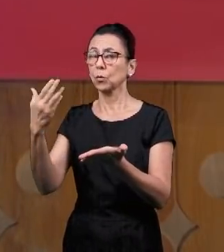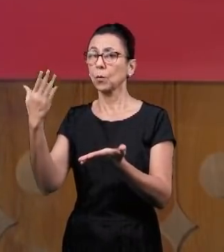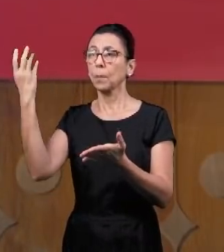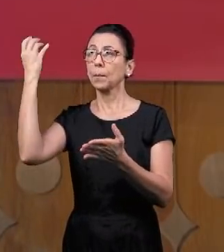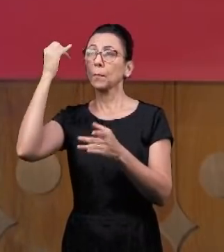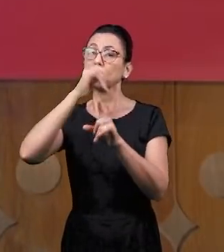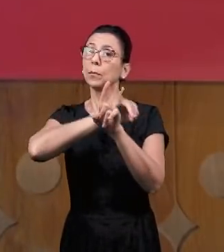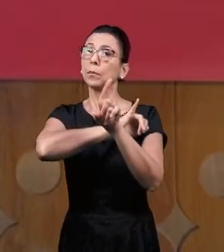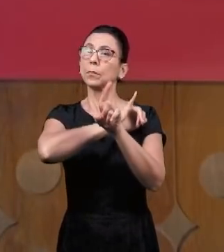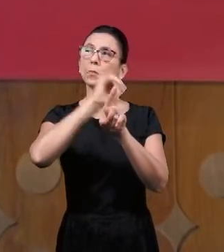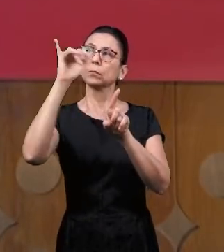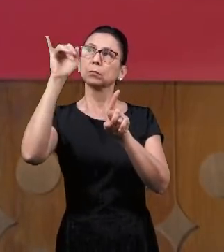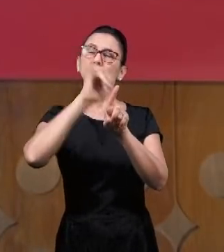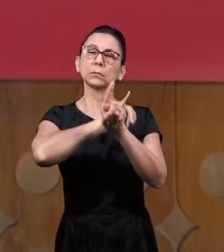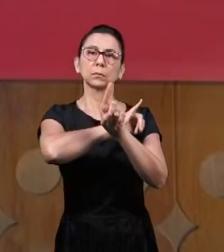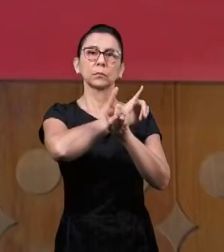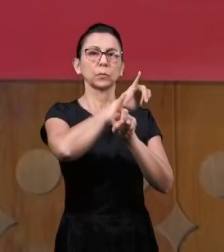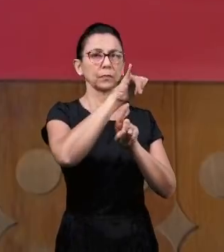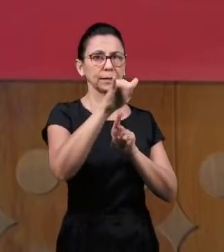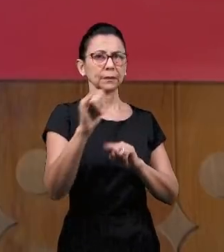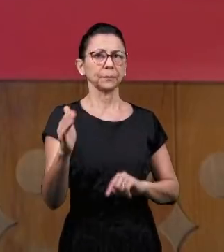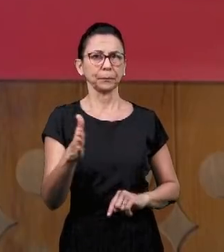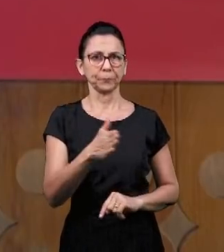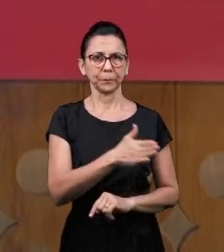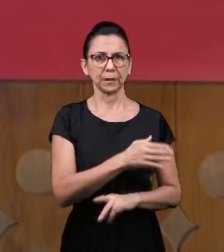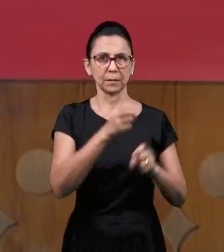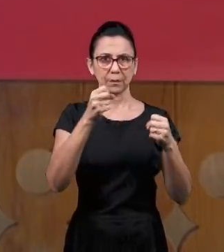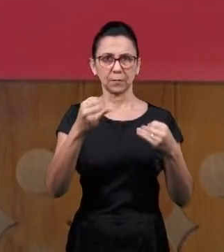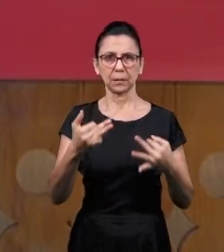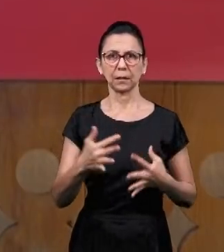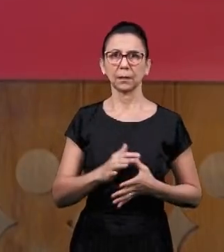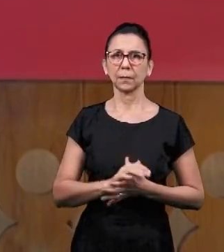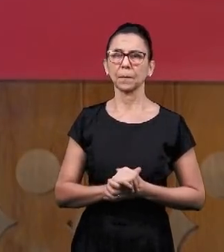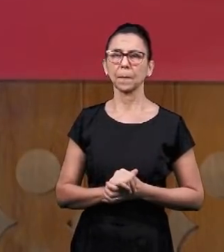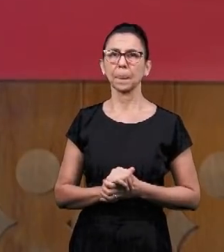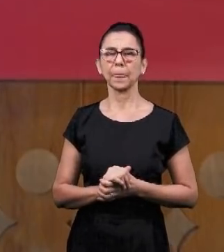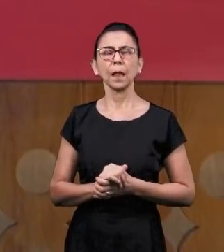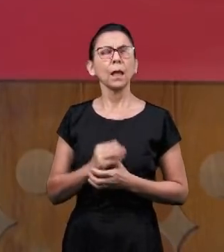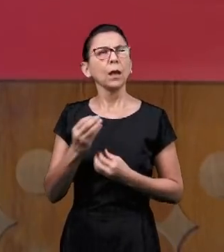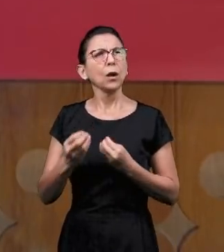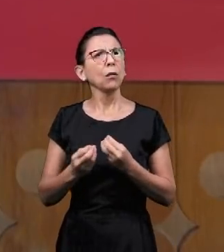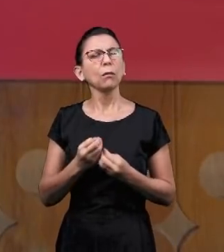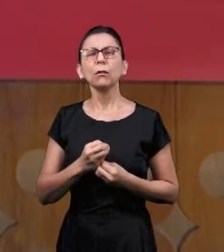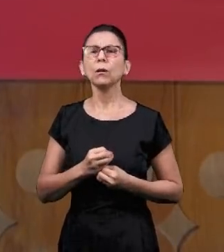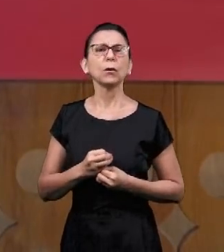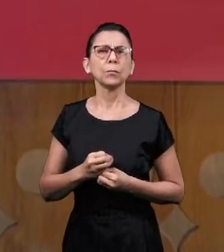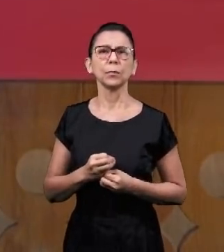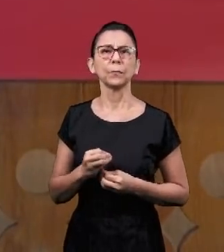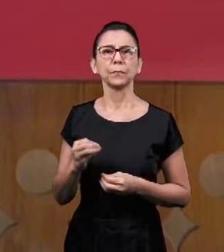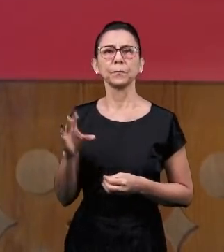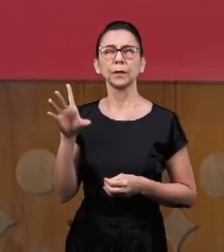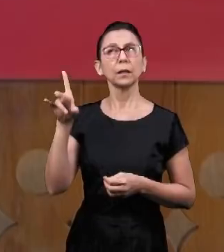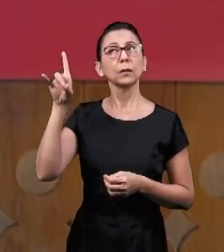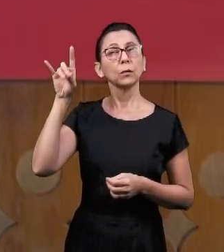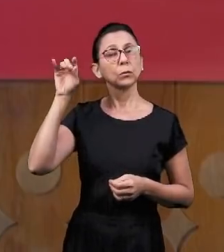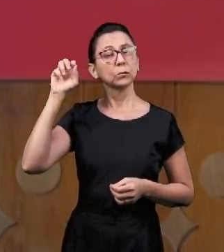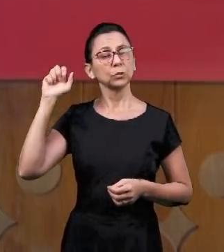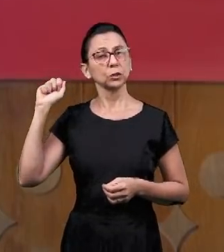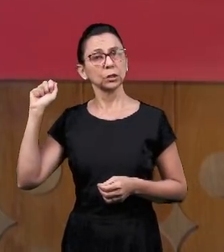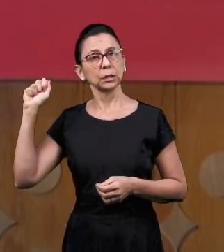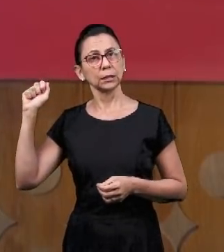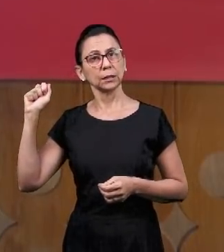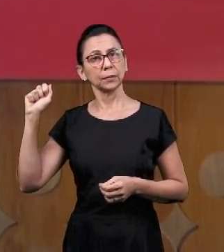Profecia como? Um dia, os pastores foram à frente e chegaram lá e disseram o seguinte,